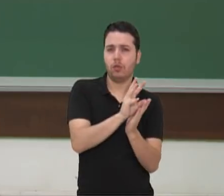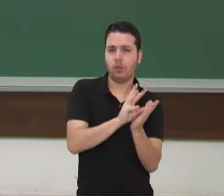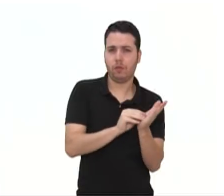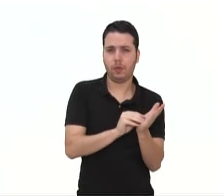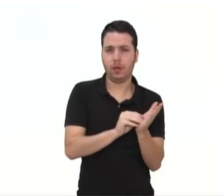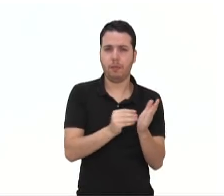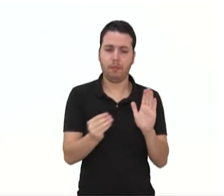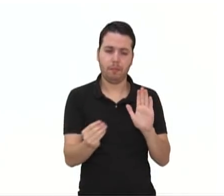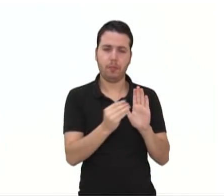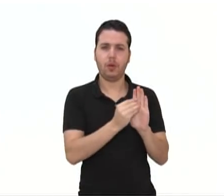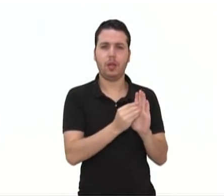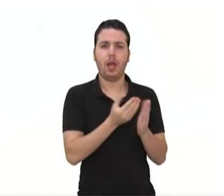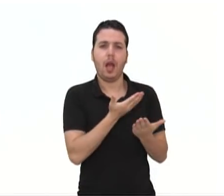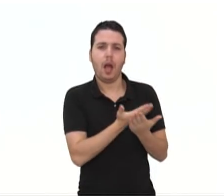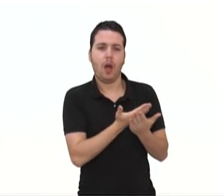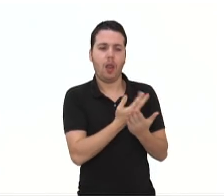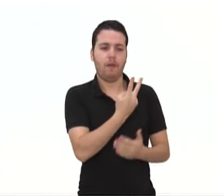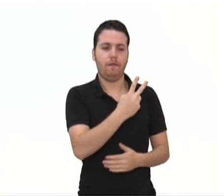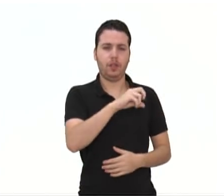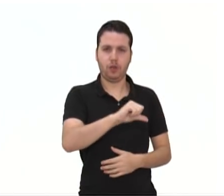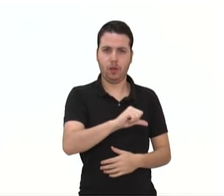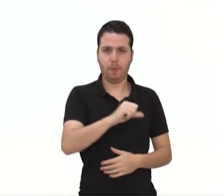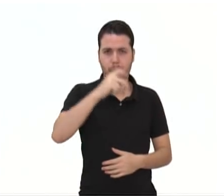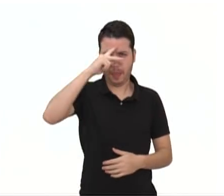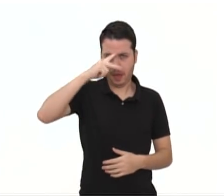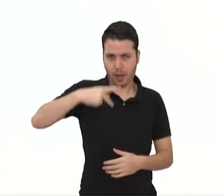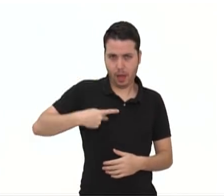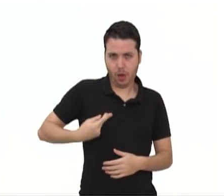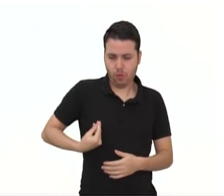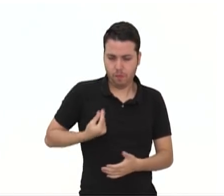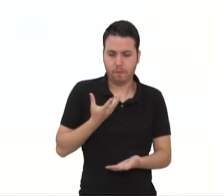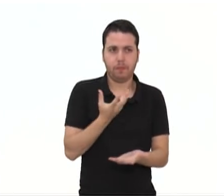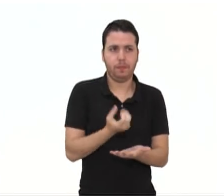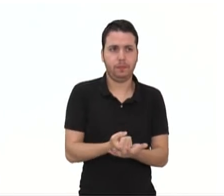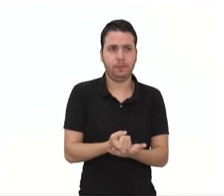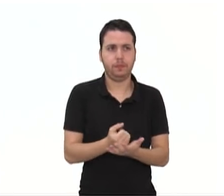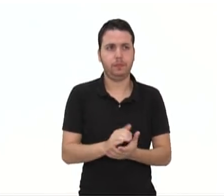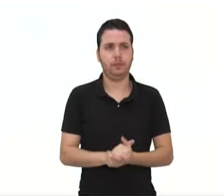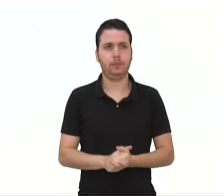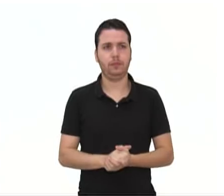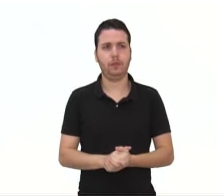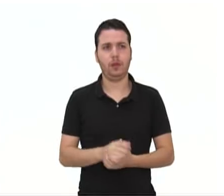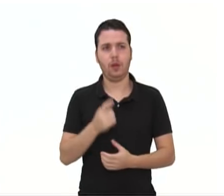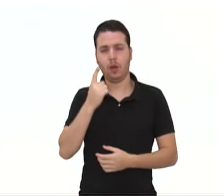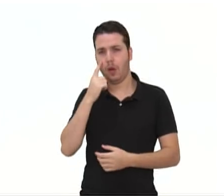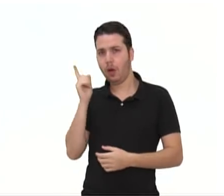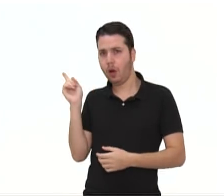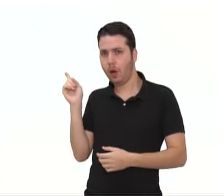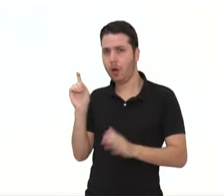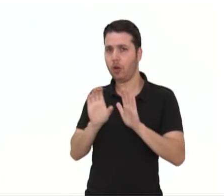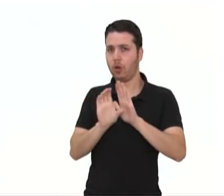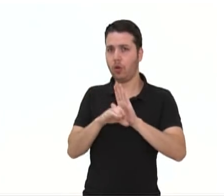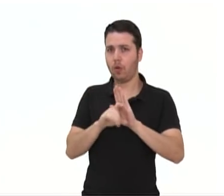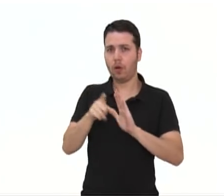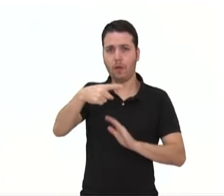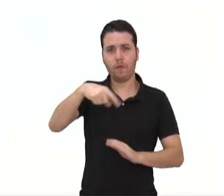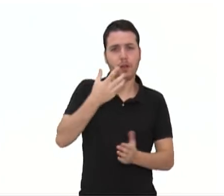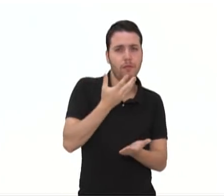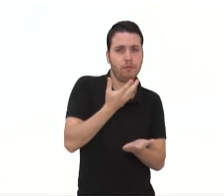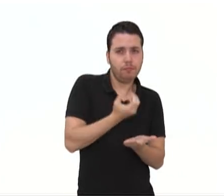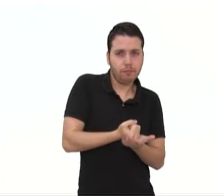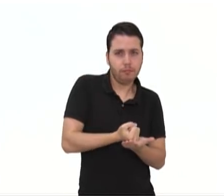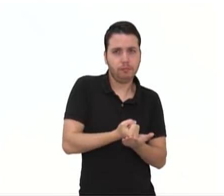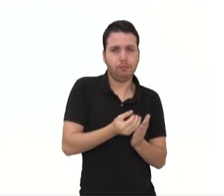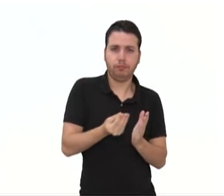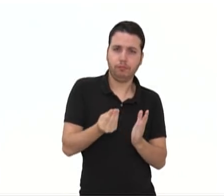29, autobiografia, e você então anota essa definição aqui. O que significa cada uma